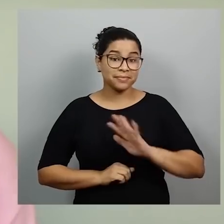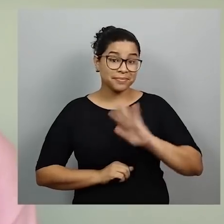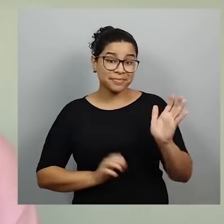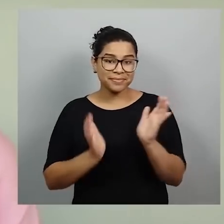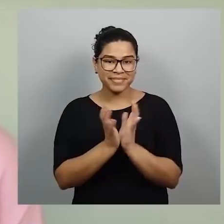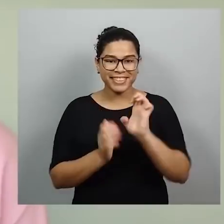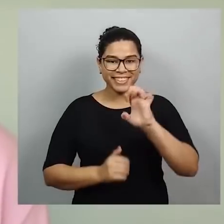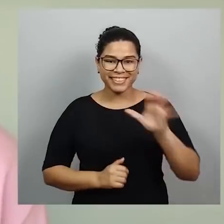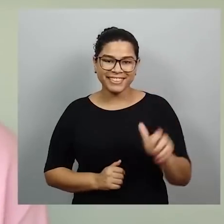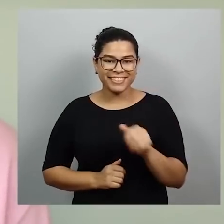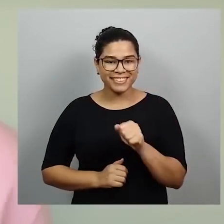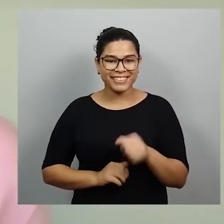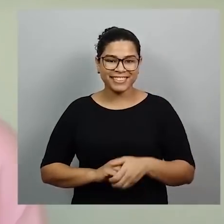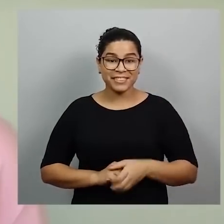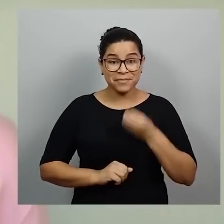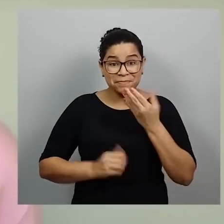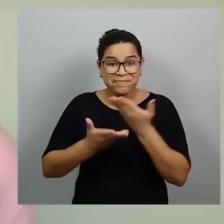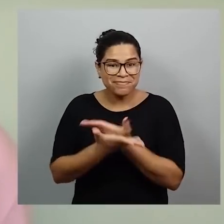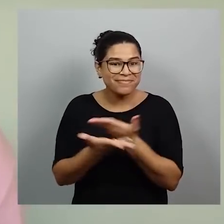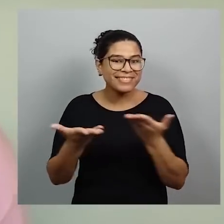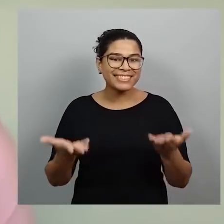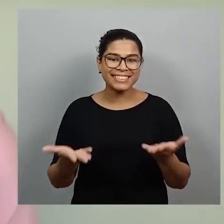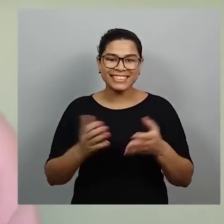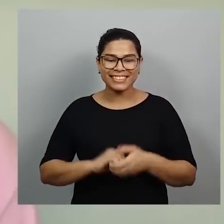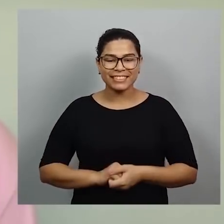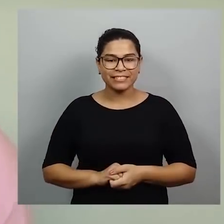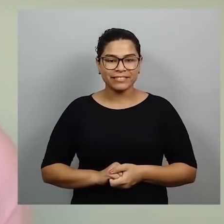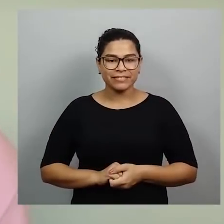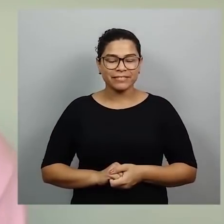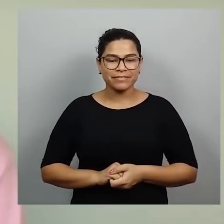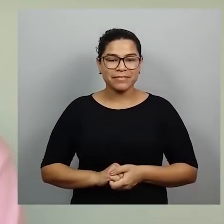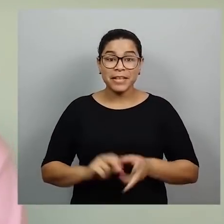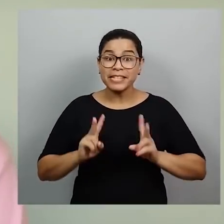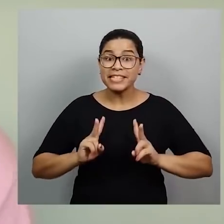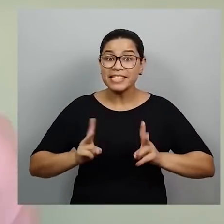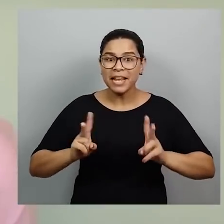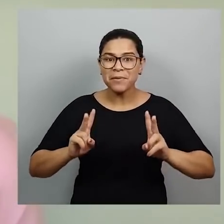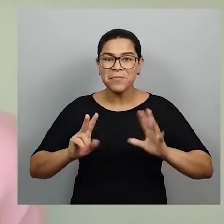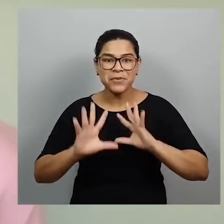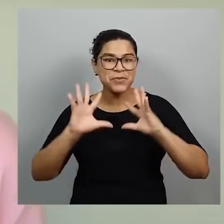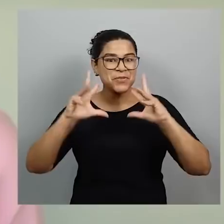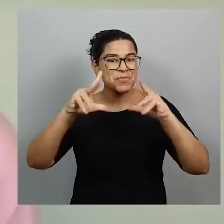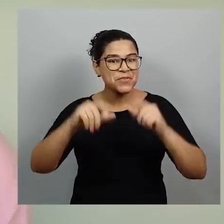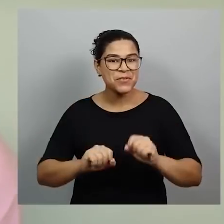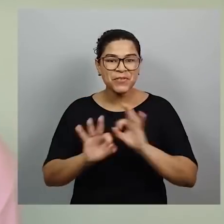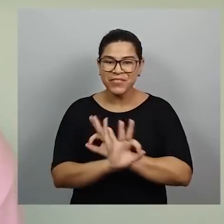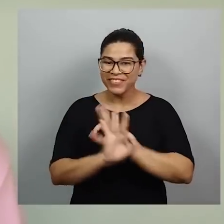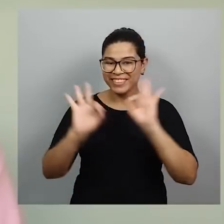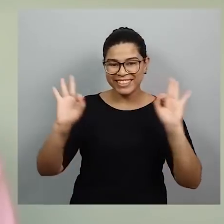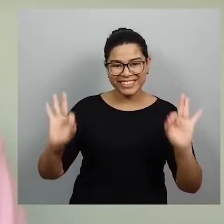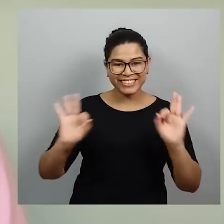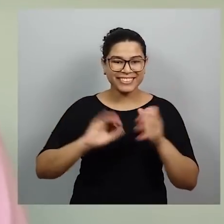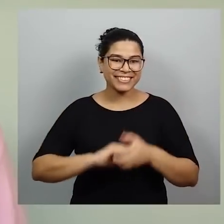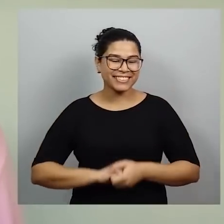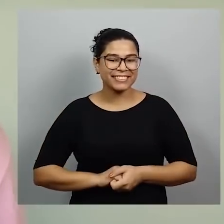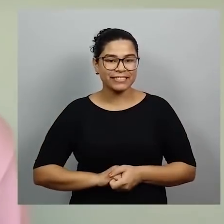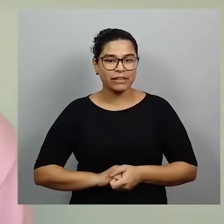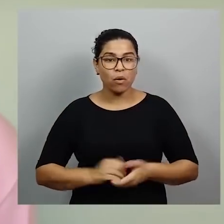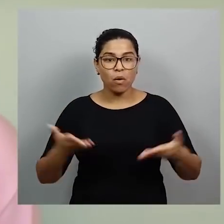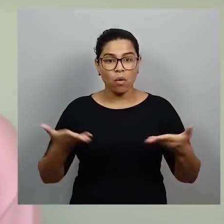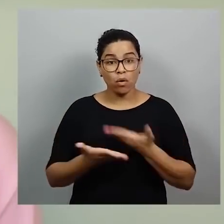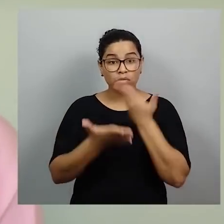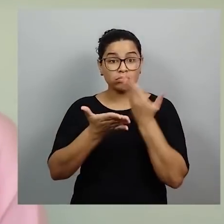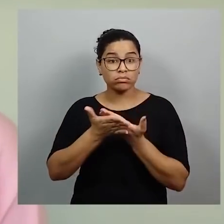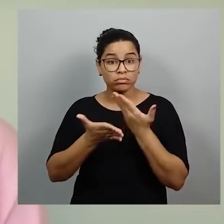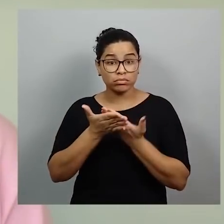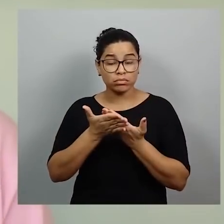E aí, galera da EJA, como vocês estão? Desejamos sempre que todos estejam bem. Hoje, na aula de